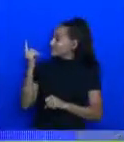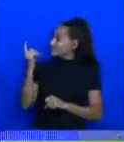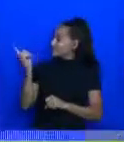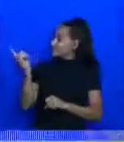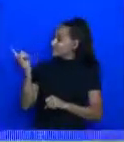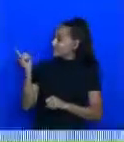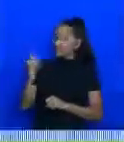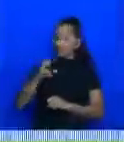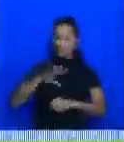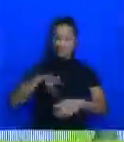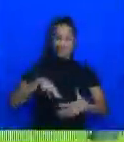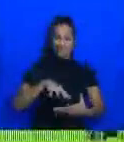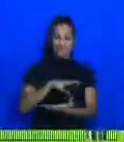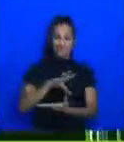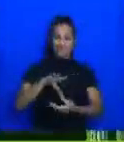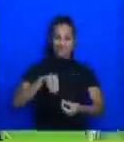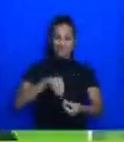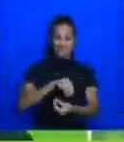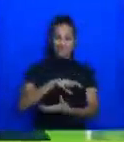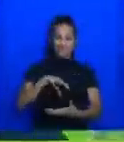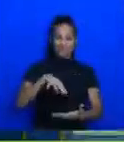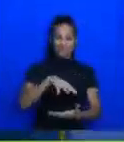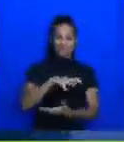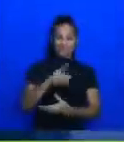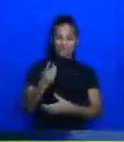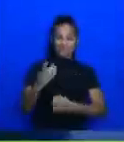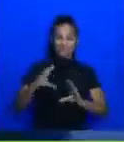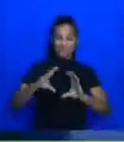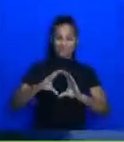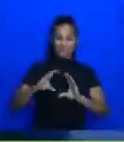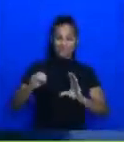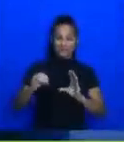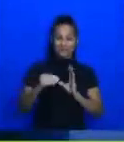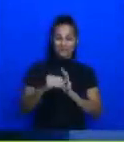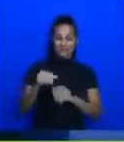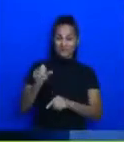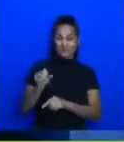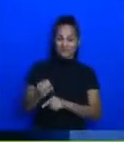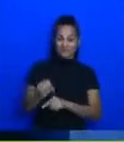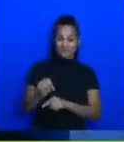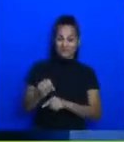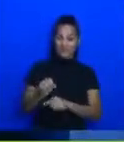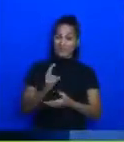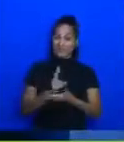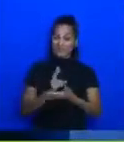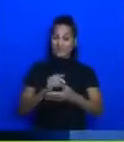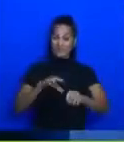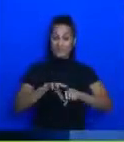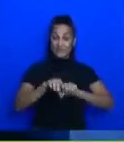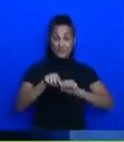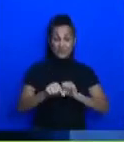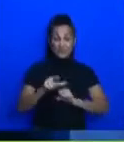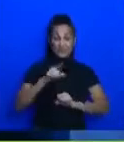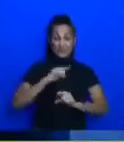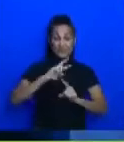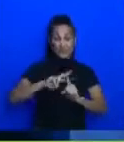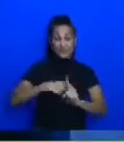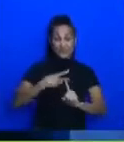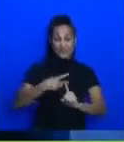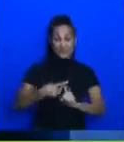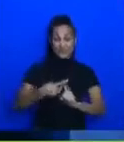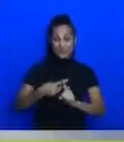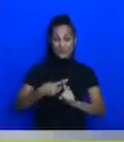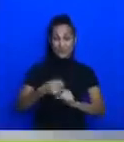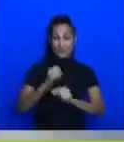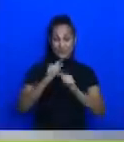valendo. Globo recarregado, embaralhando. 10 bolas numeradas de 0 a 9. Na sequência do Super 7 tem